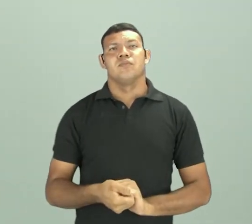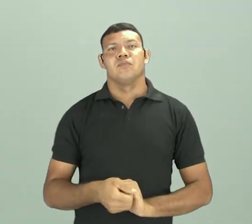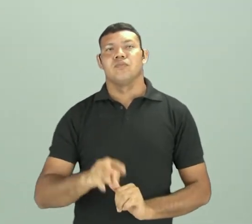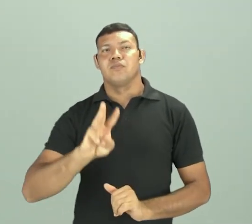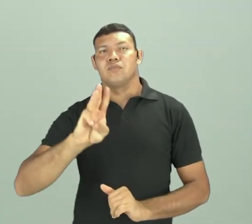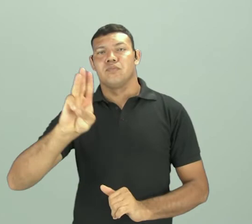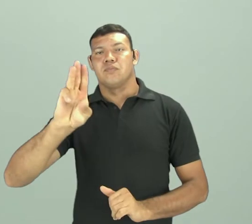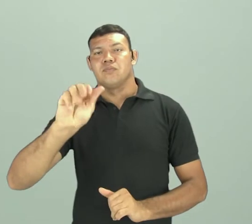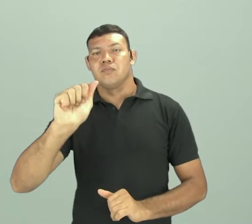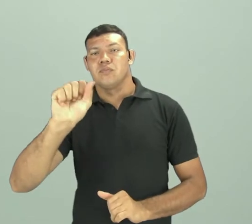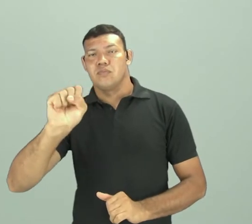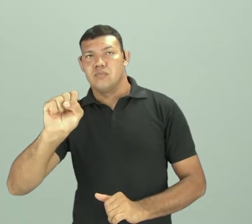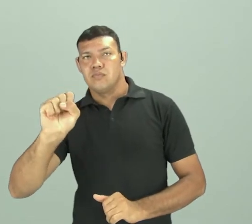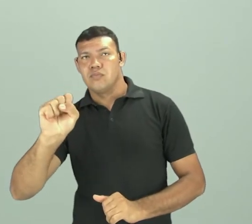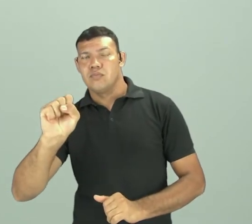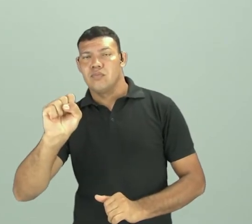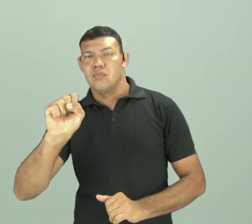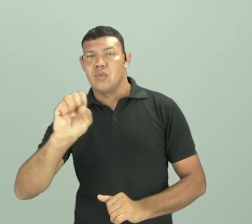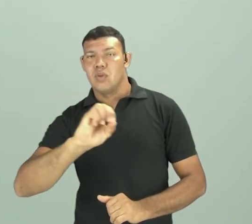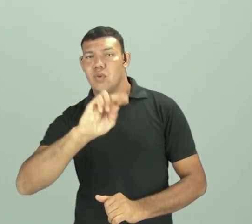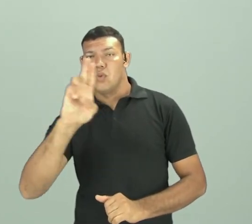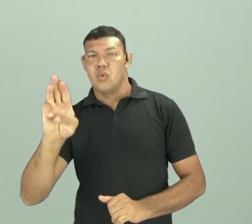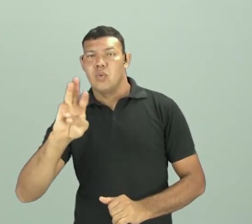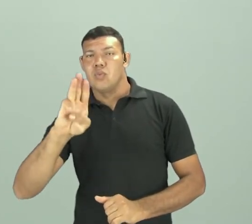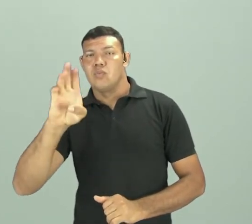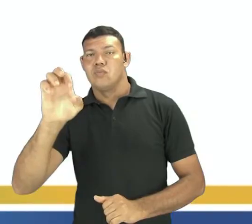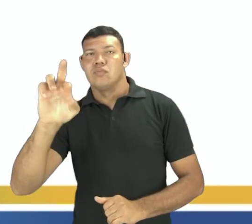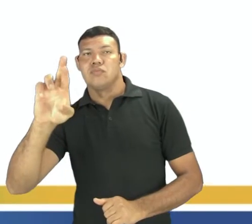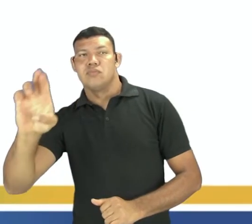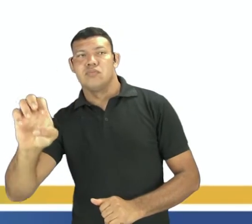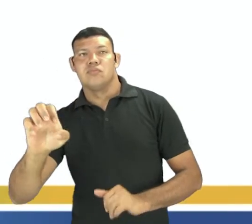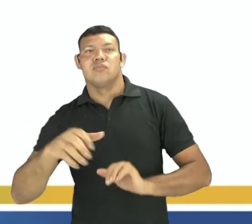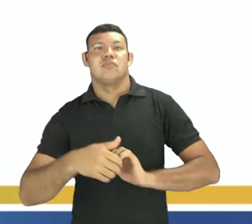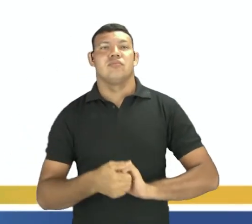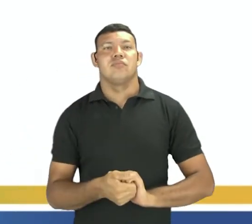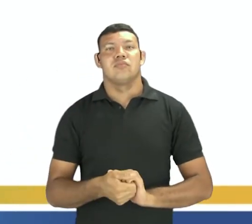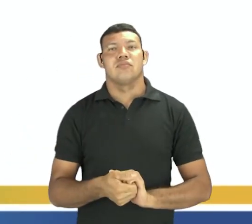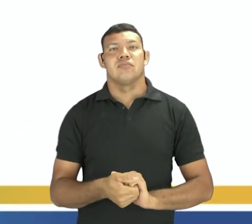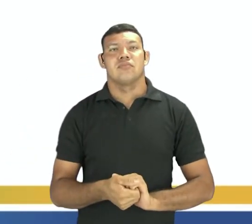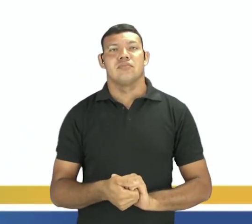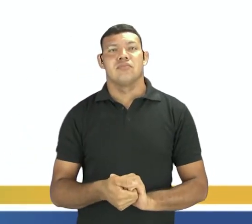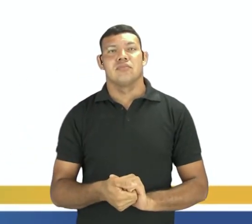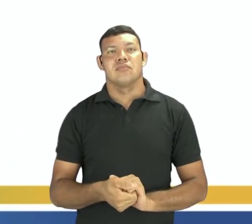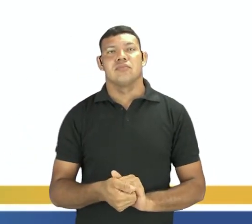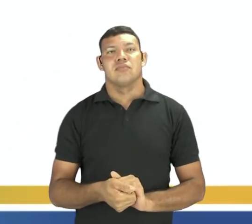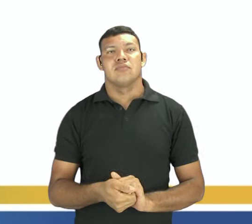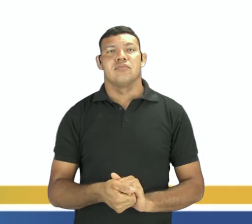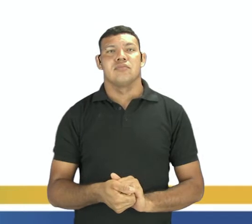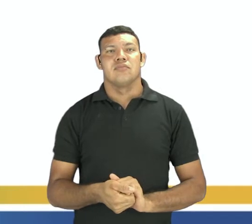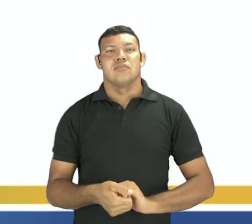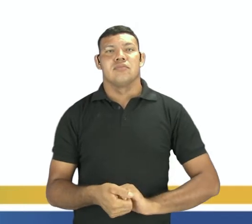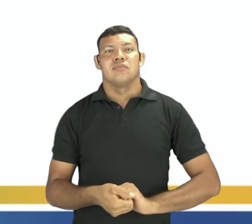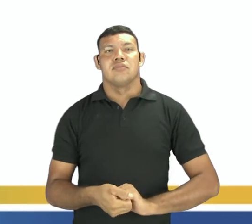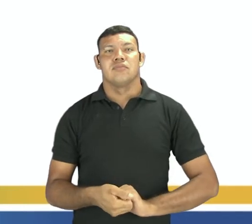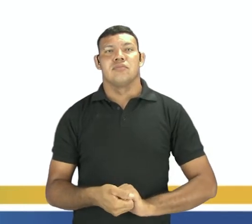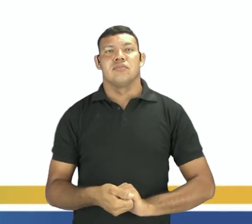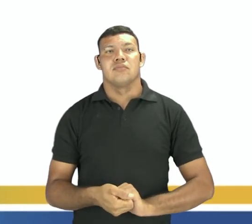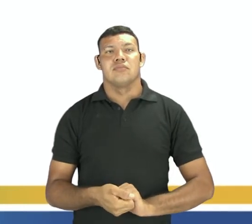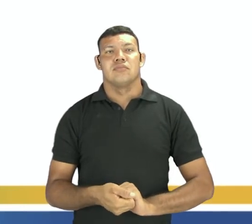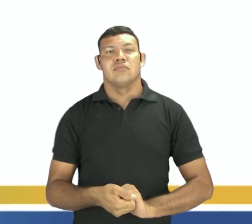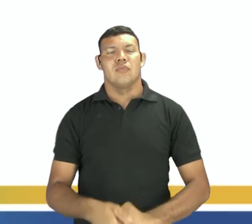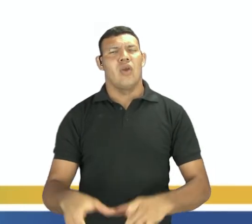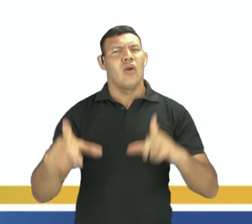e were. So now we have here, a photograph was taken by Mark. Uma foto